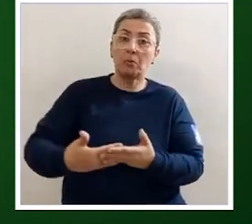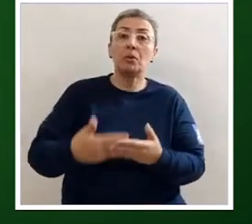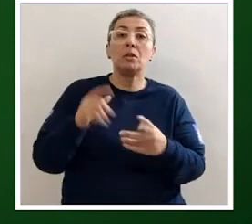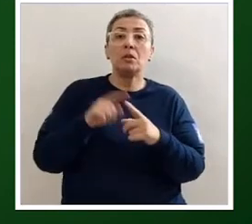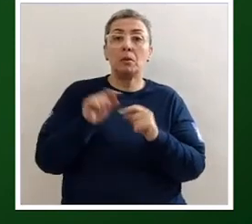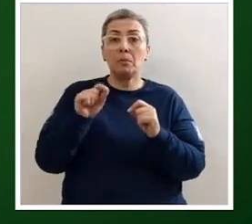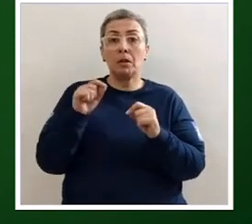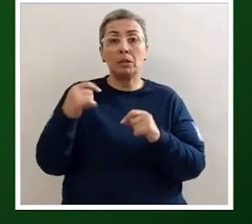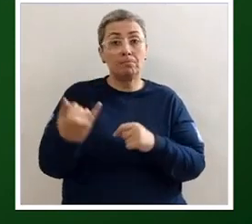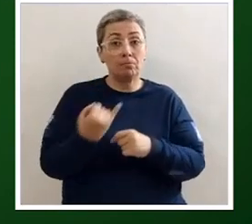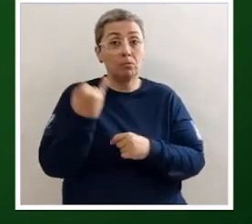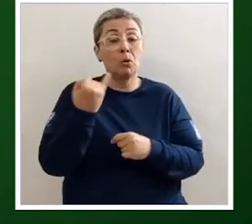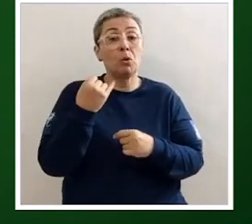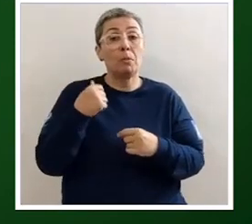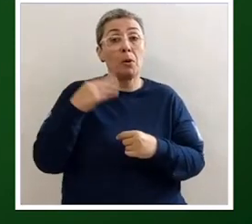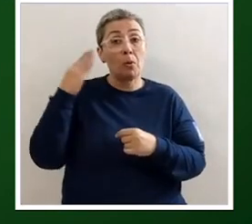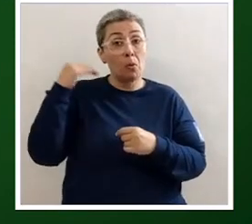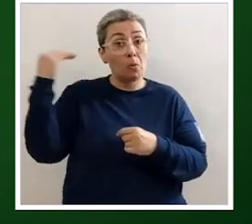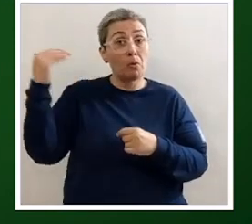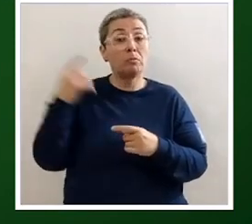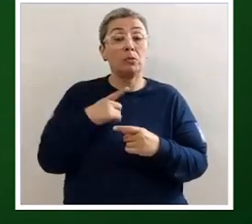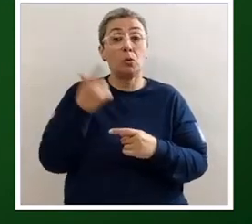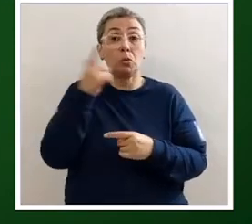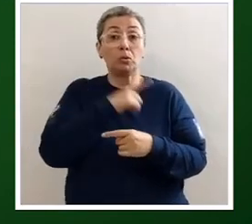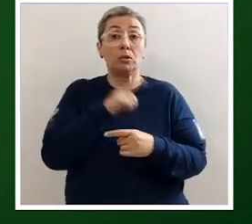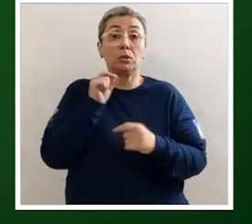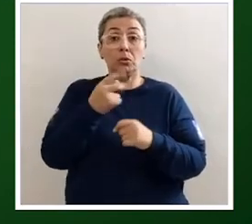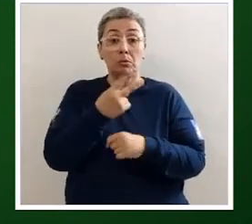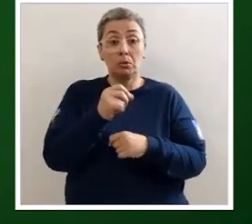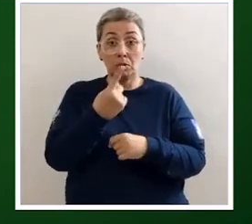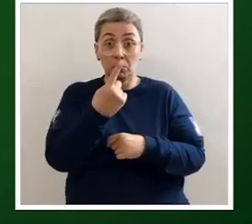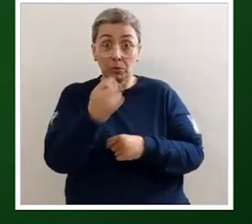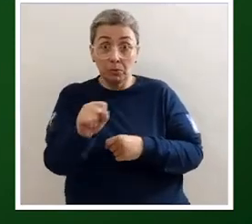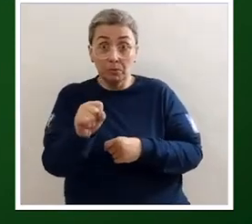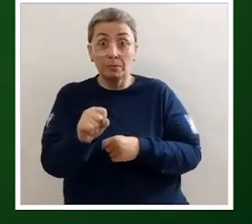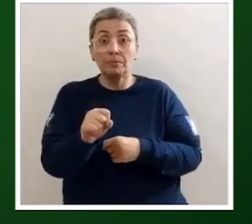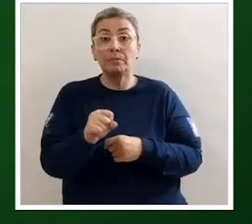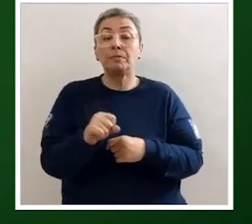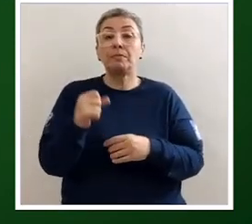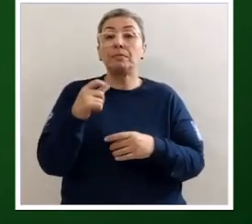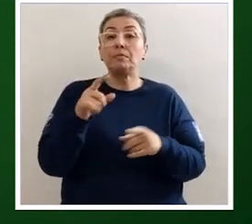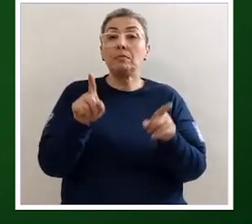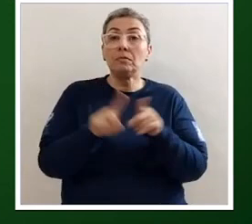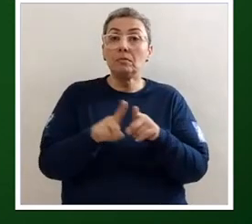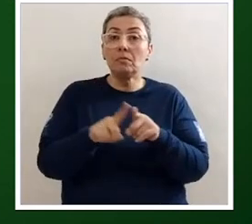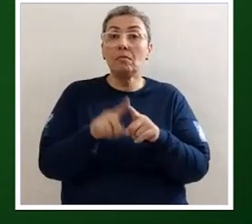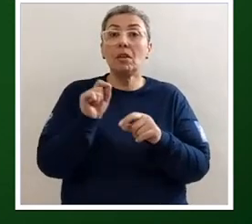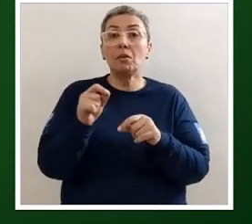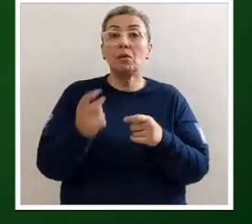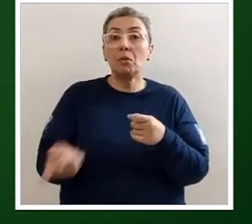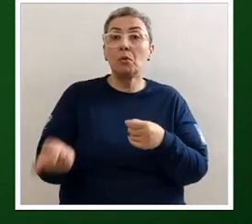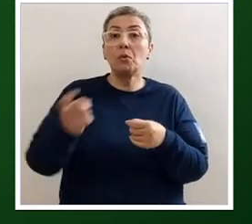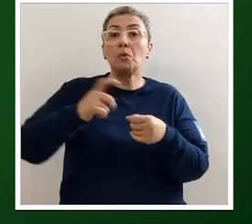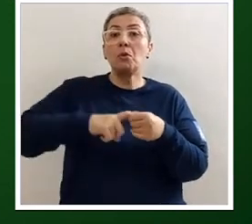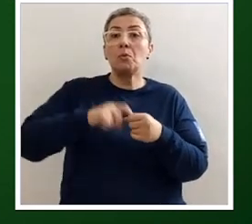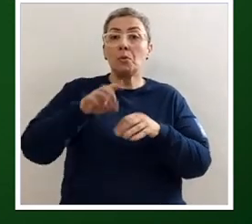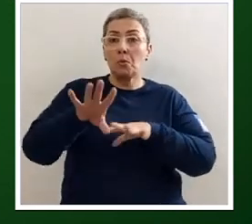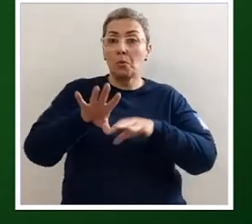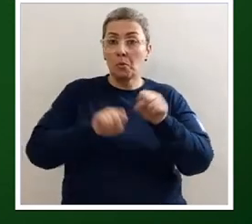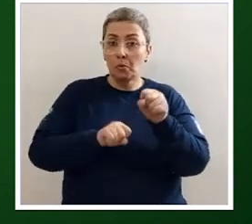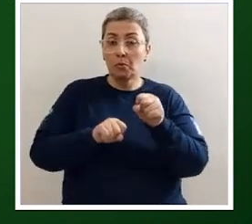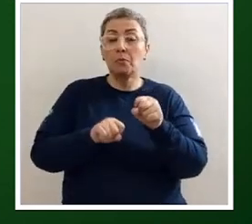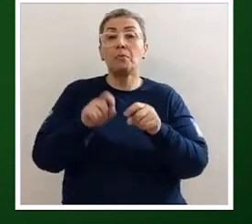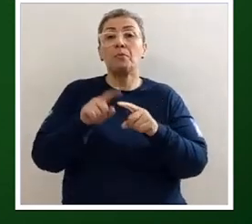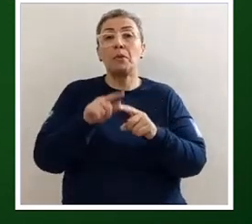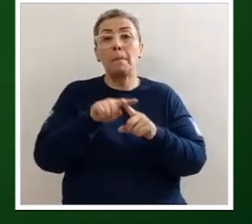tem a êxito em 2018 nós retomamos a formação